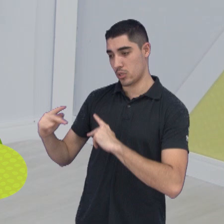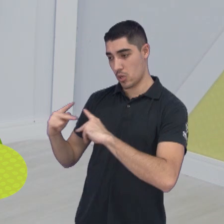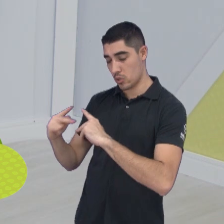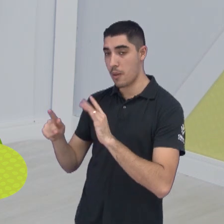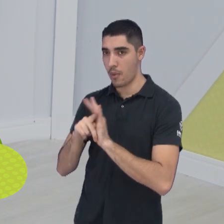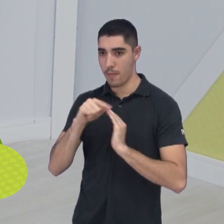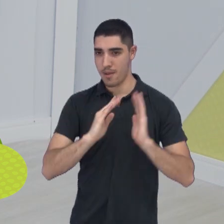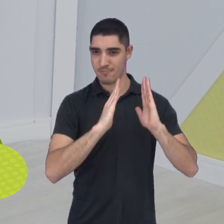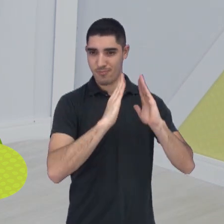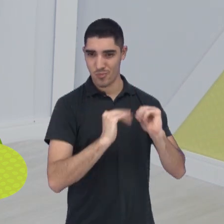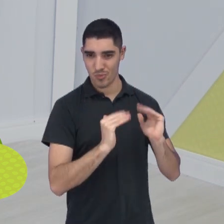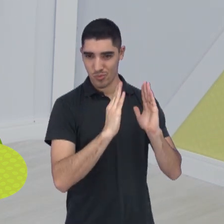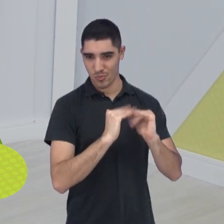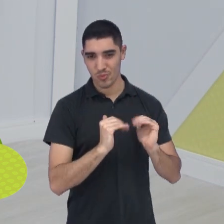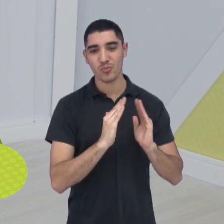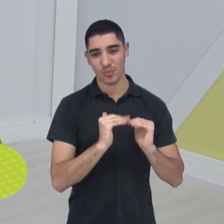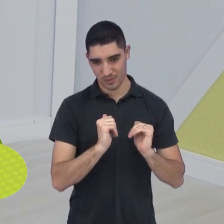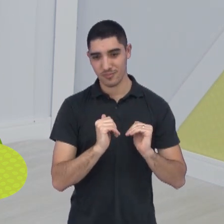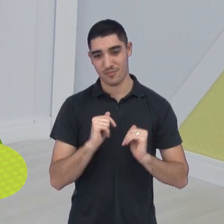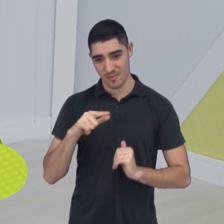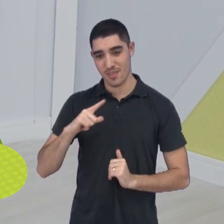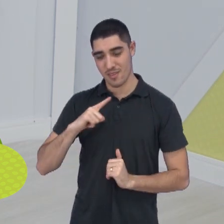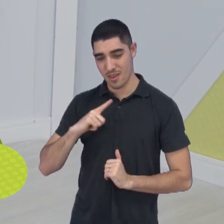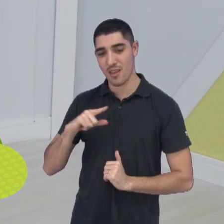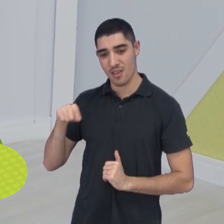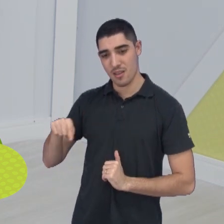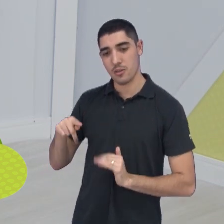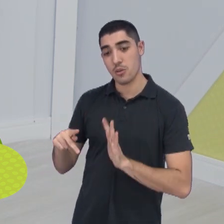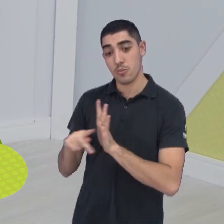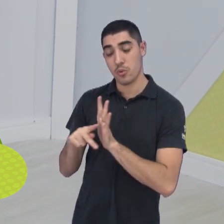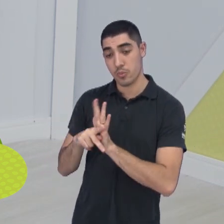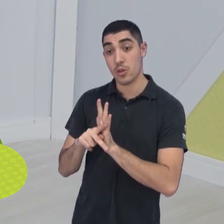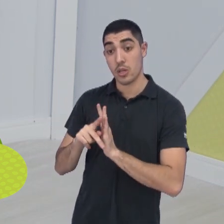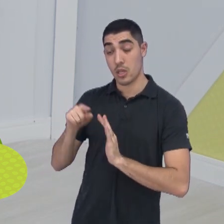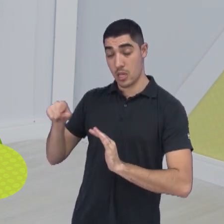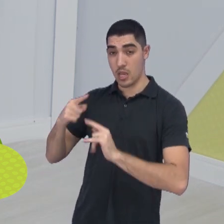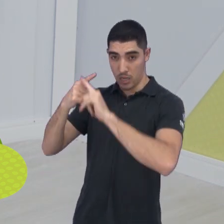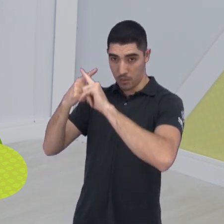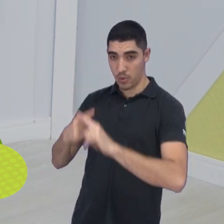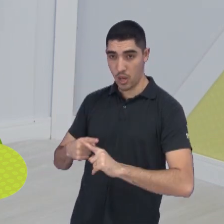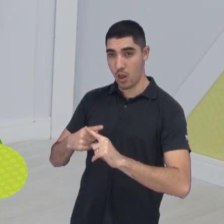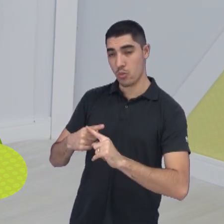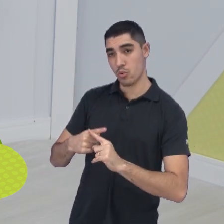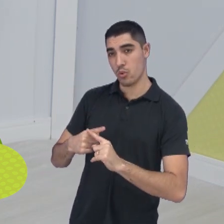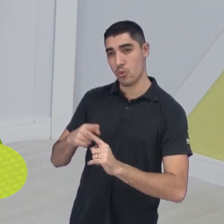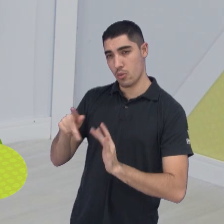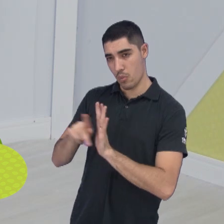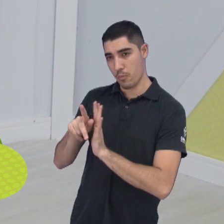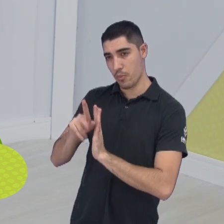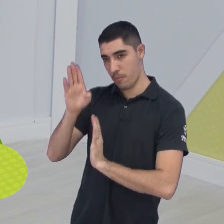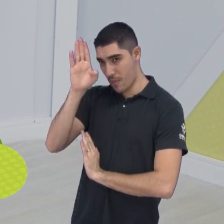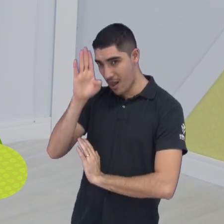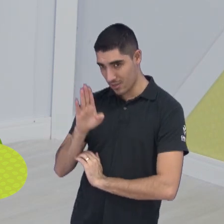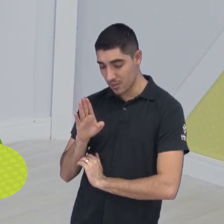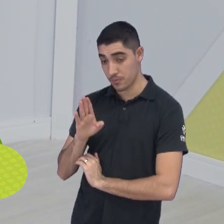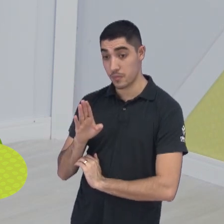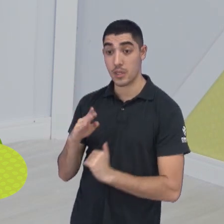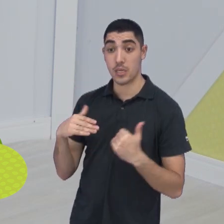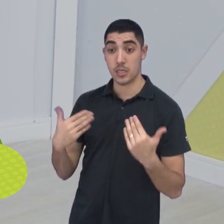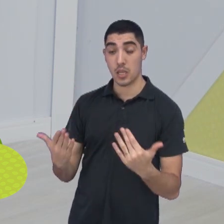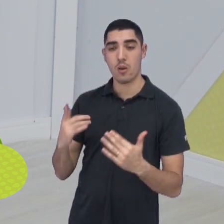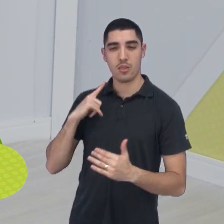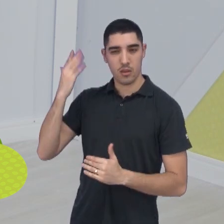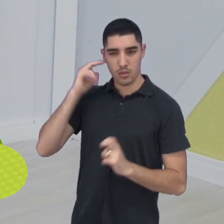Santa Catarina pela penúltima rodada da Liga Feminina de Futsal. E pela Liga, com o empate na última sexta-feira entre